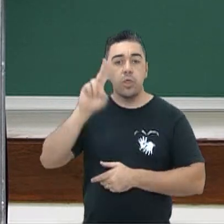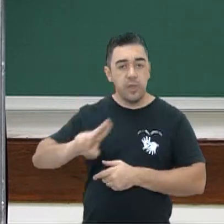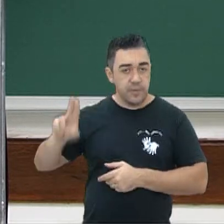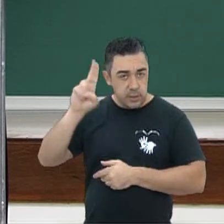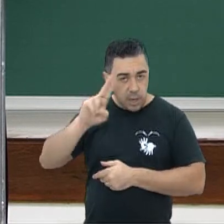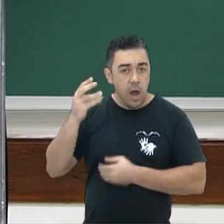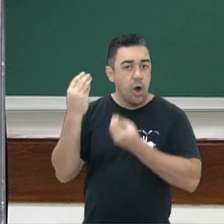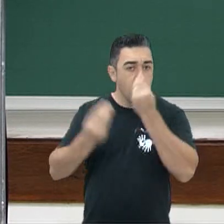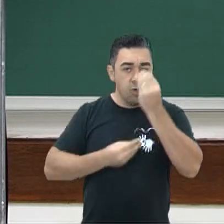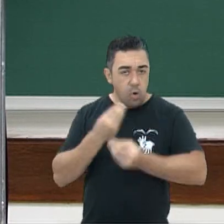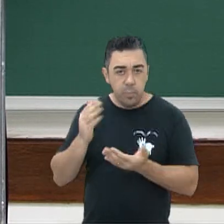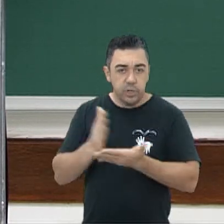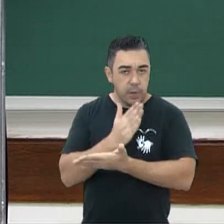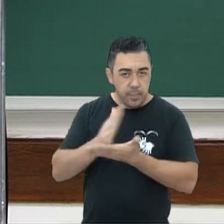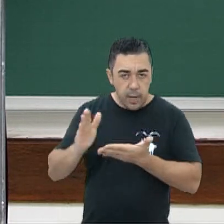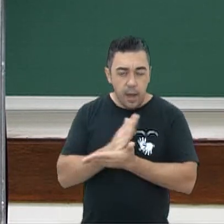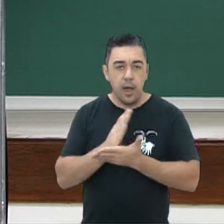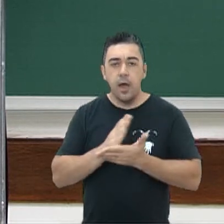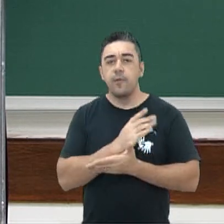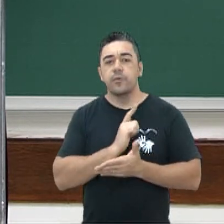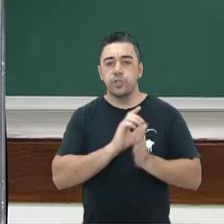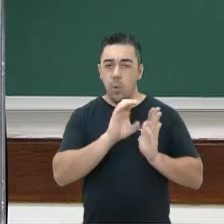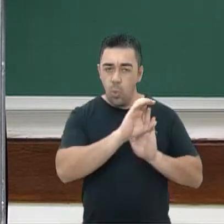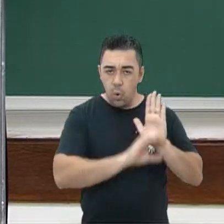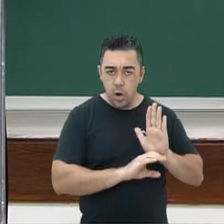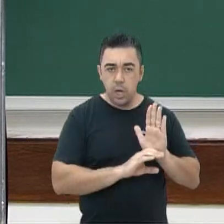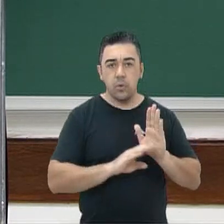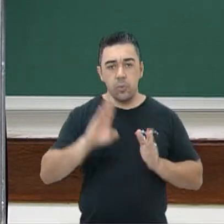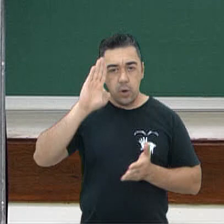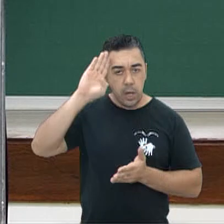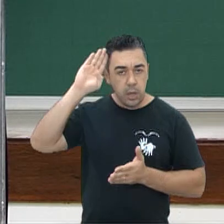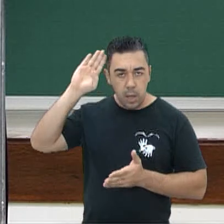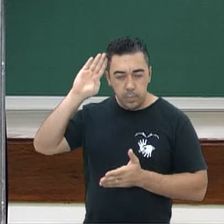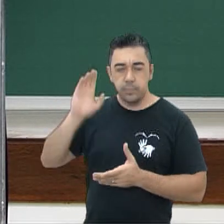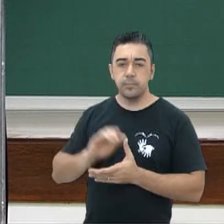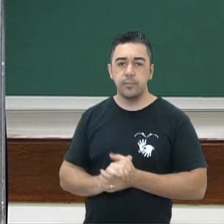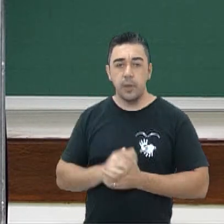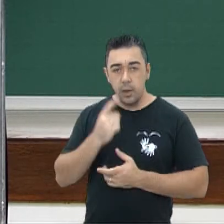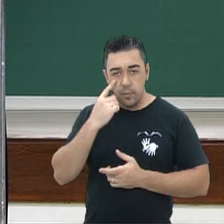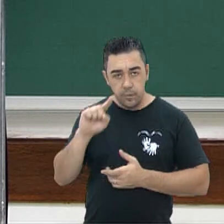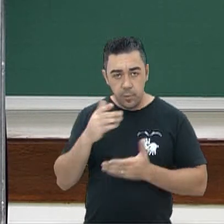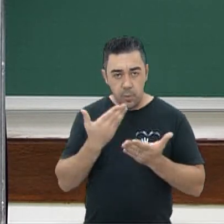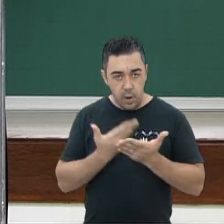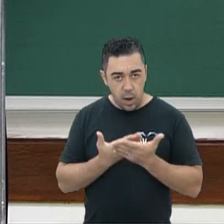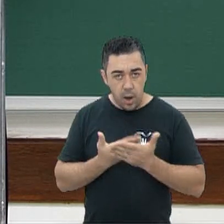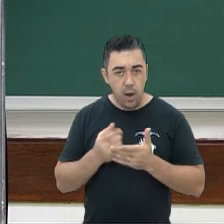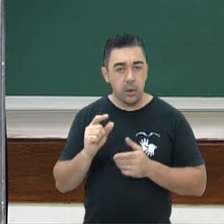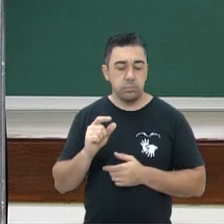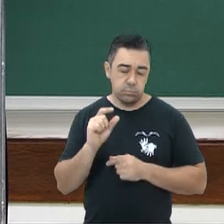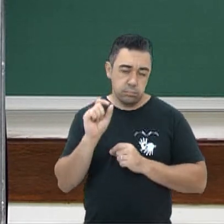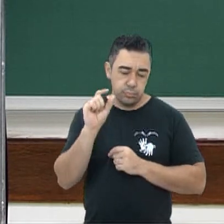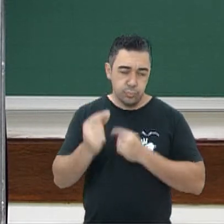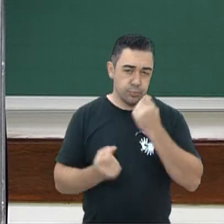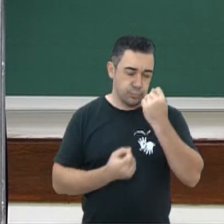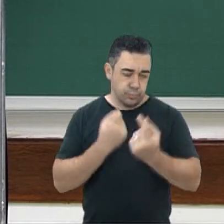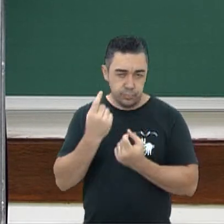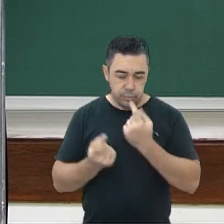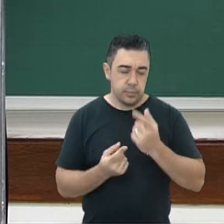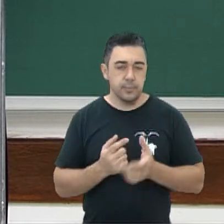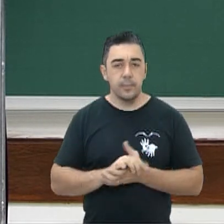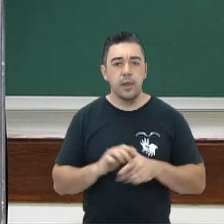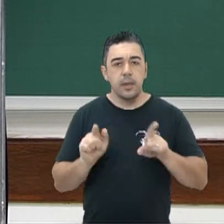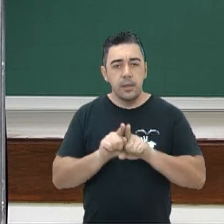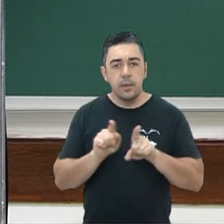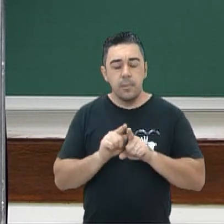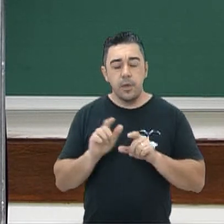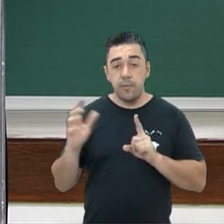universidades e como era dividido o currículo universitário. Então aqui, né, vimos nessa aula um pouco de tudo isso. Isso afetou